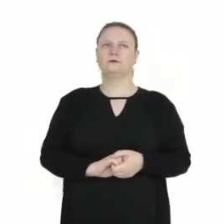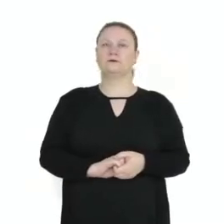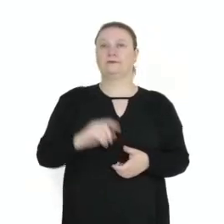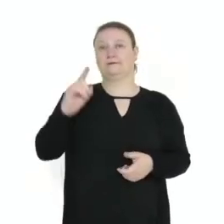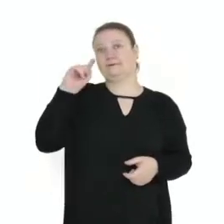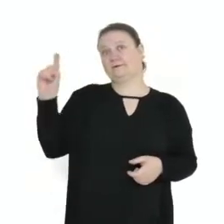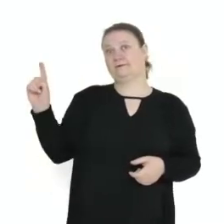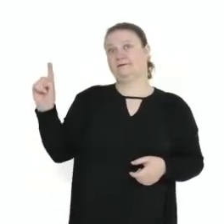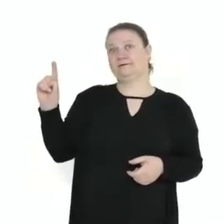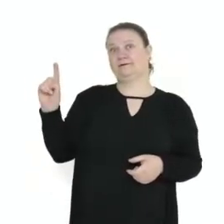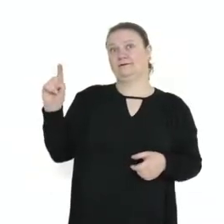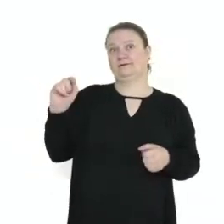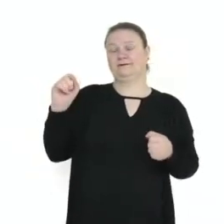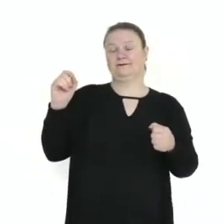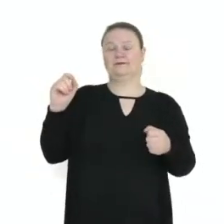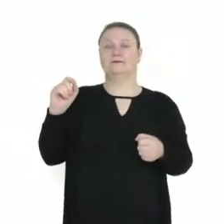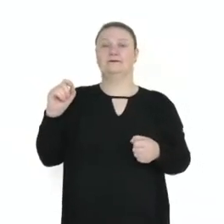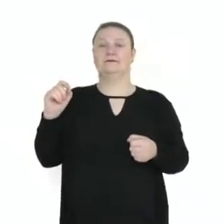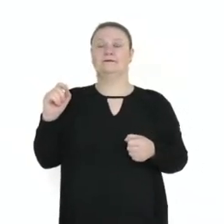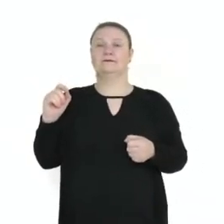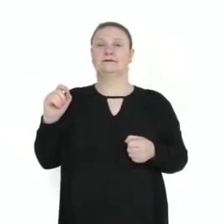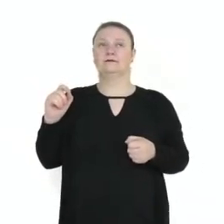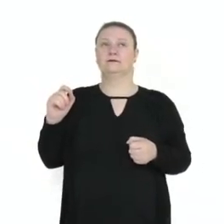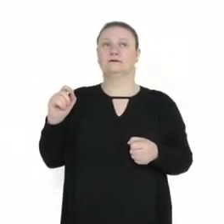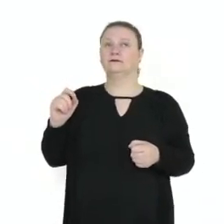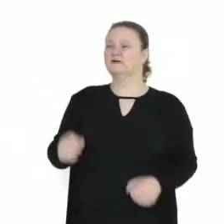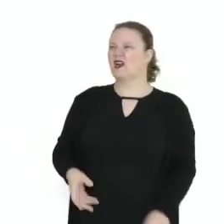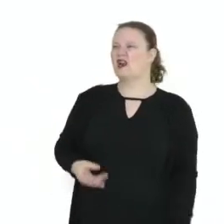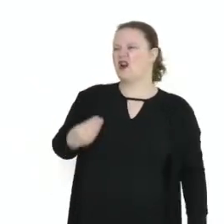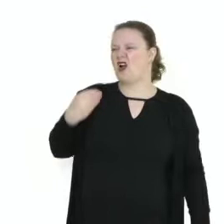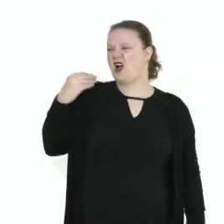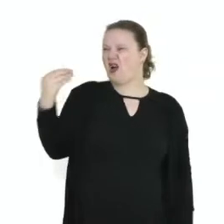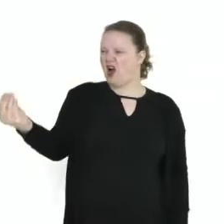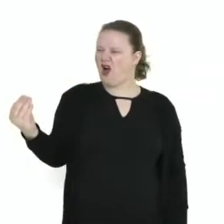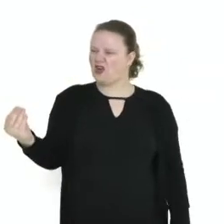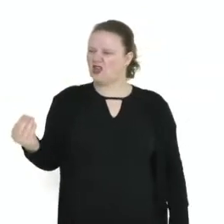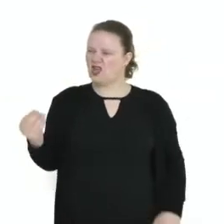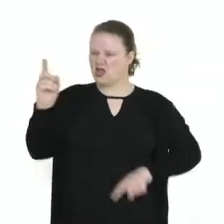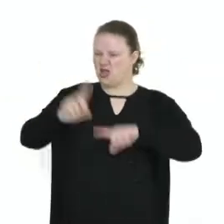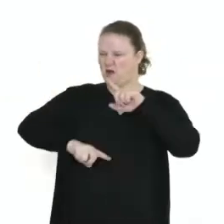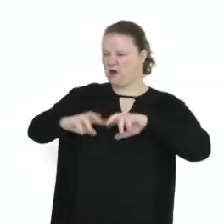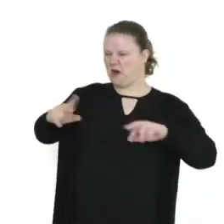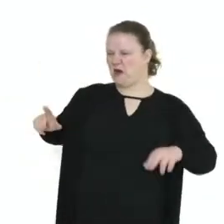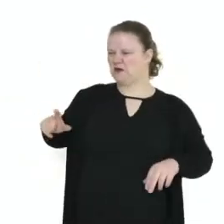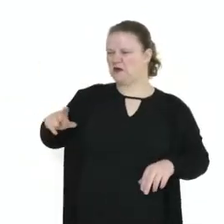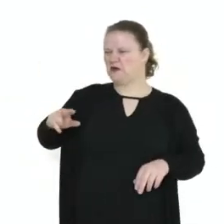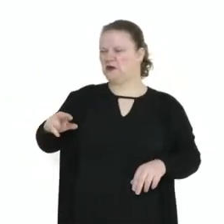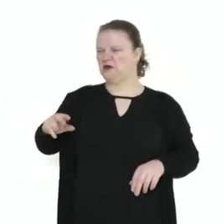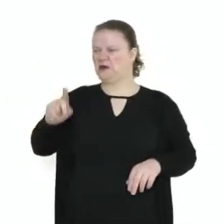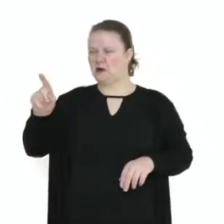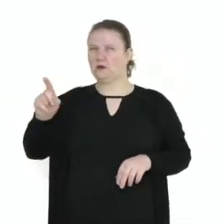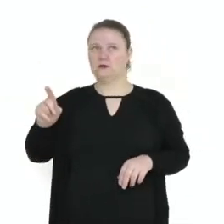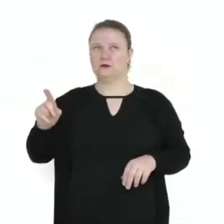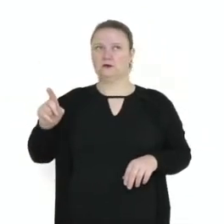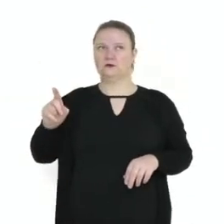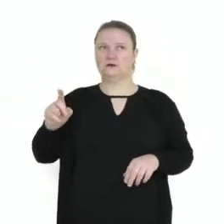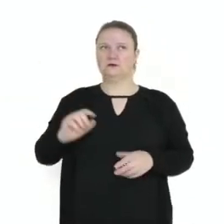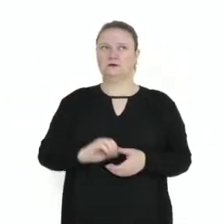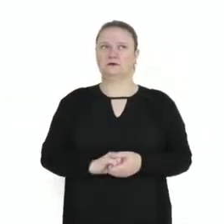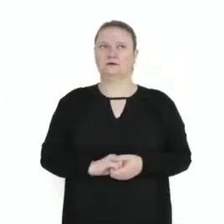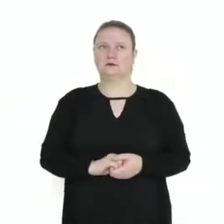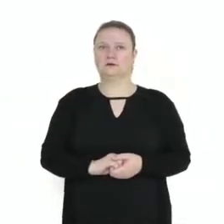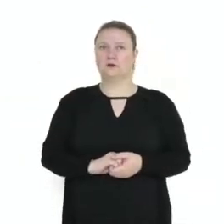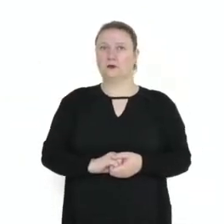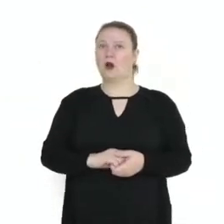Olha lá, continuando. Está aqui sua mercadoria, senhor. Então, olha lá, o comércio eletrônico deve